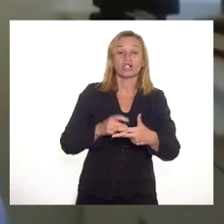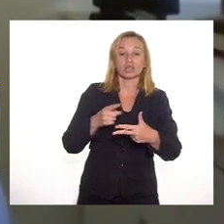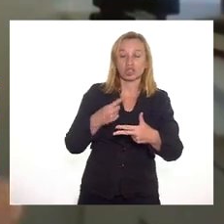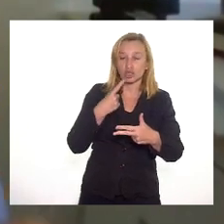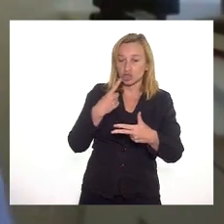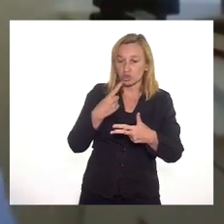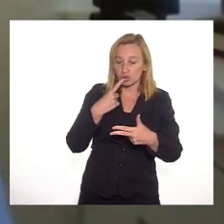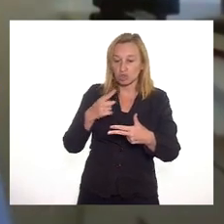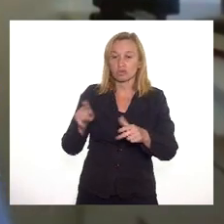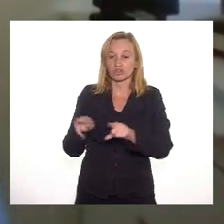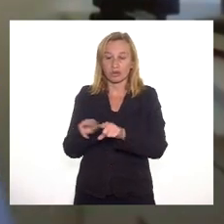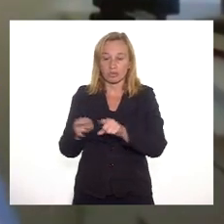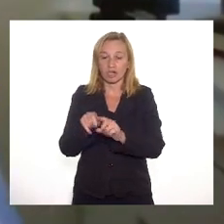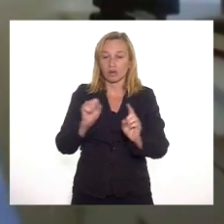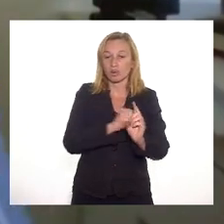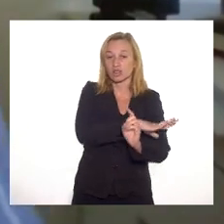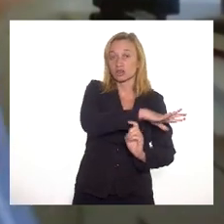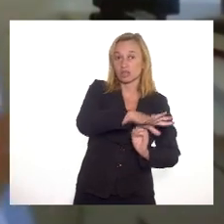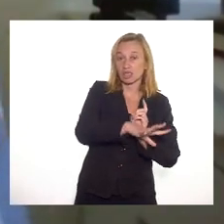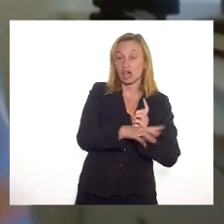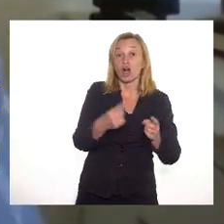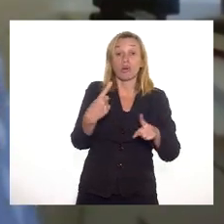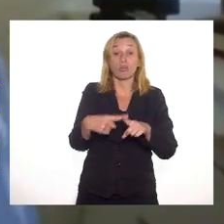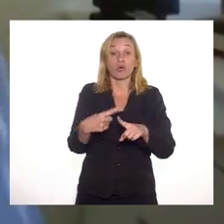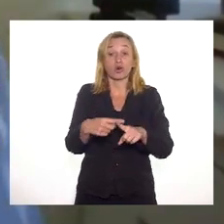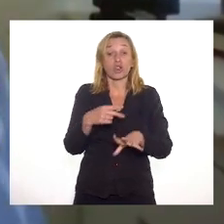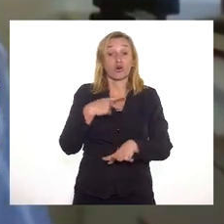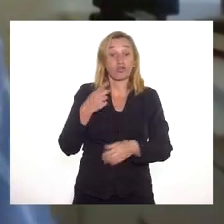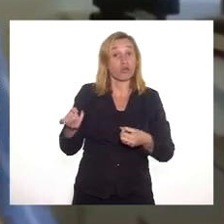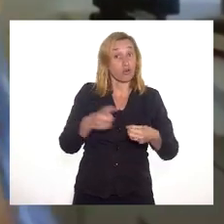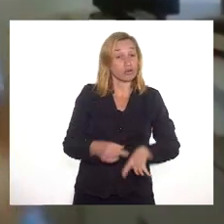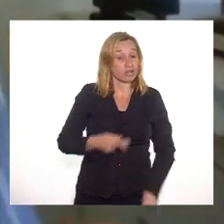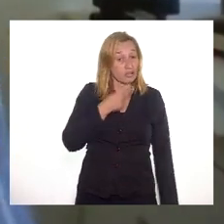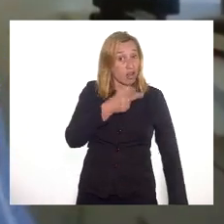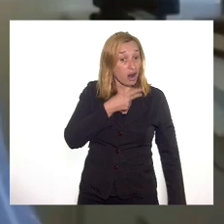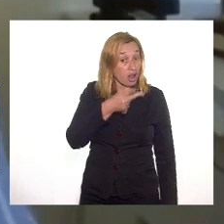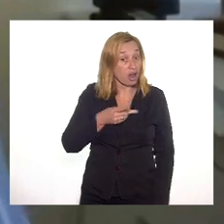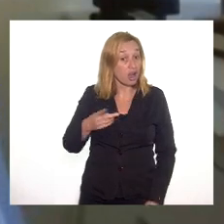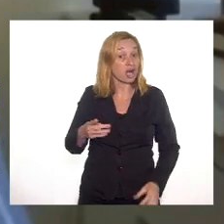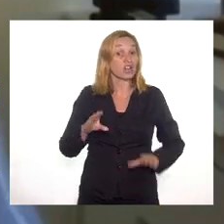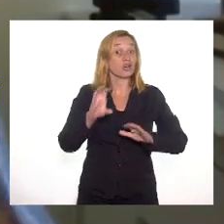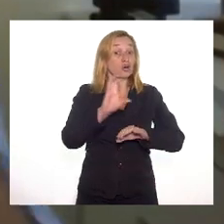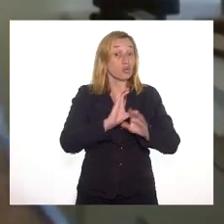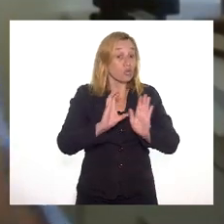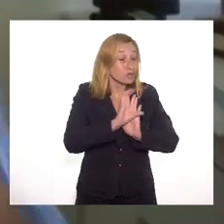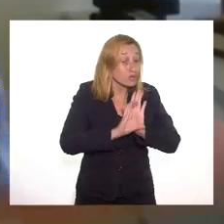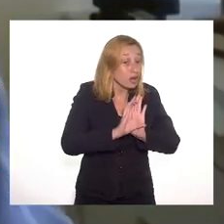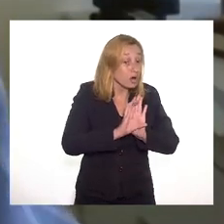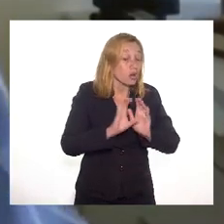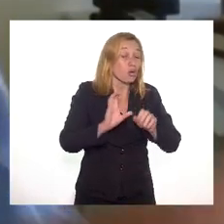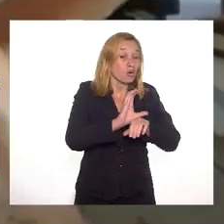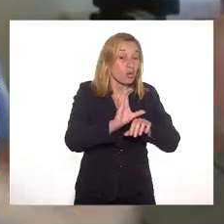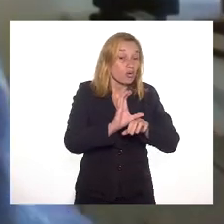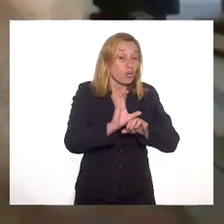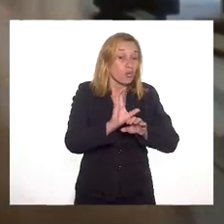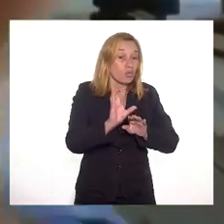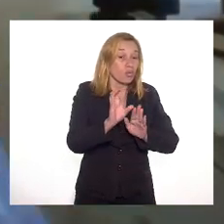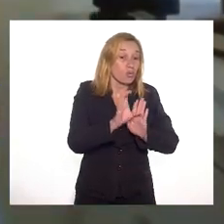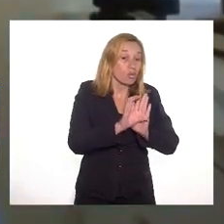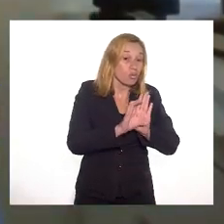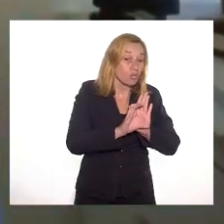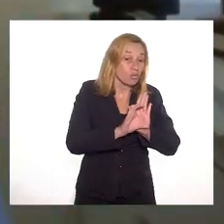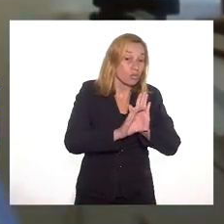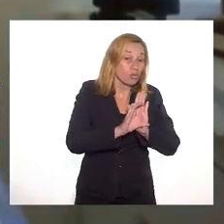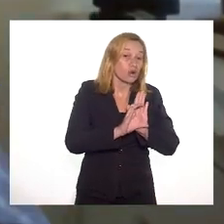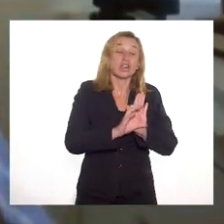a sociedade. Porque eu volto a dizer, e aquele conceito que eu sempre defendi não é